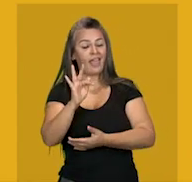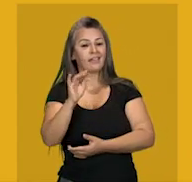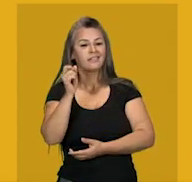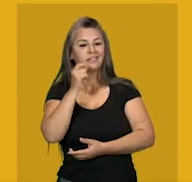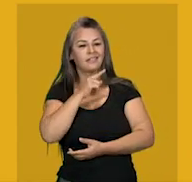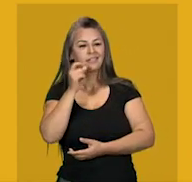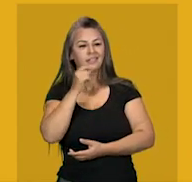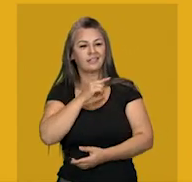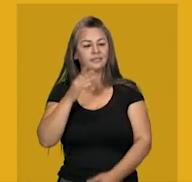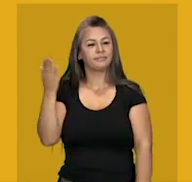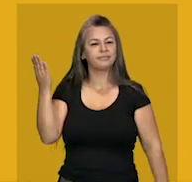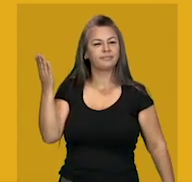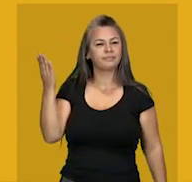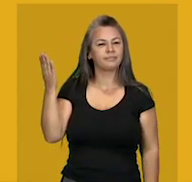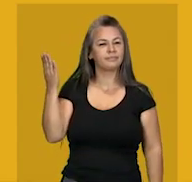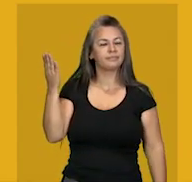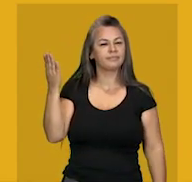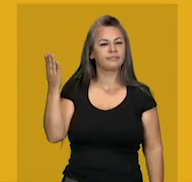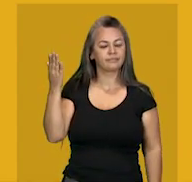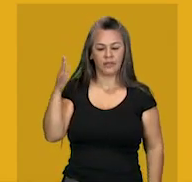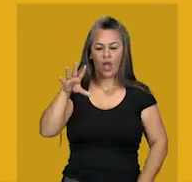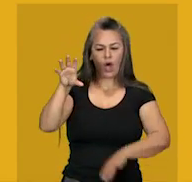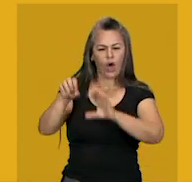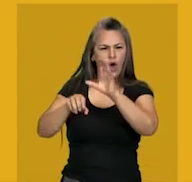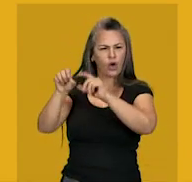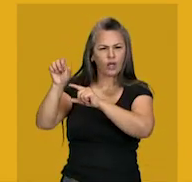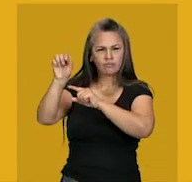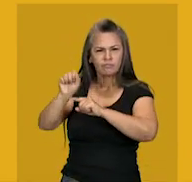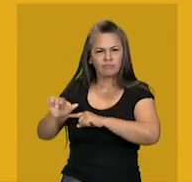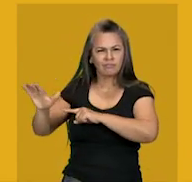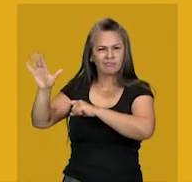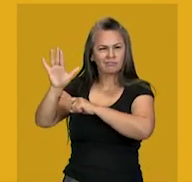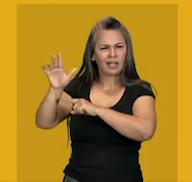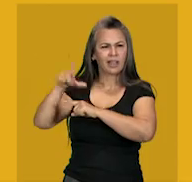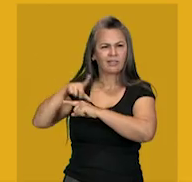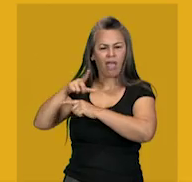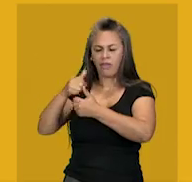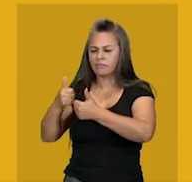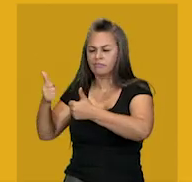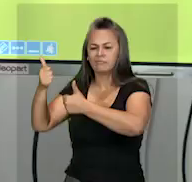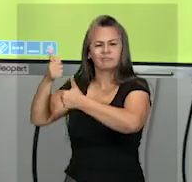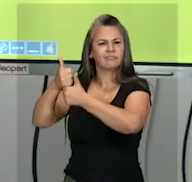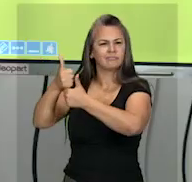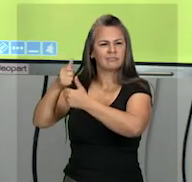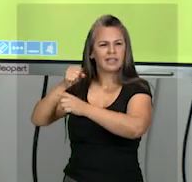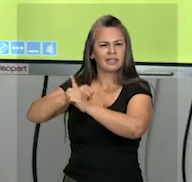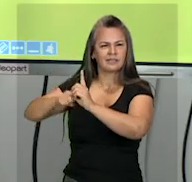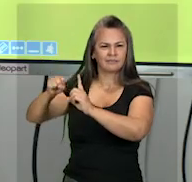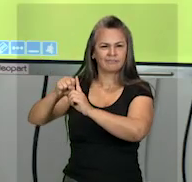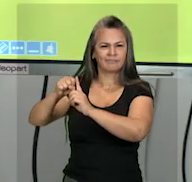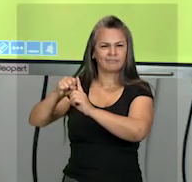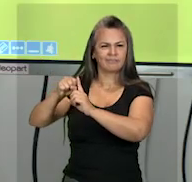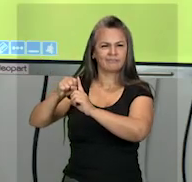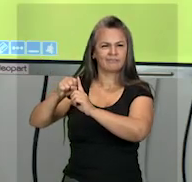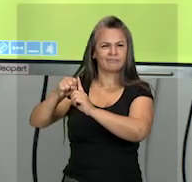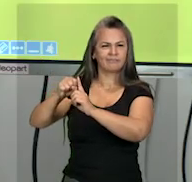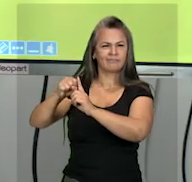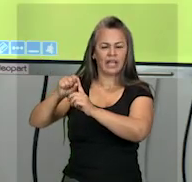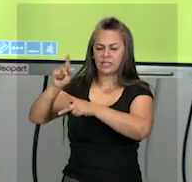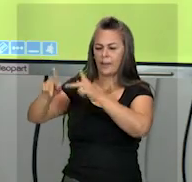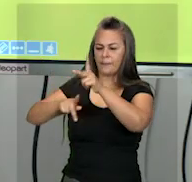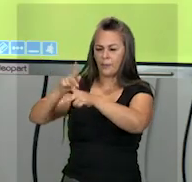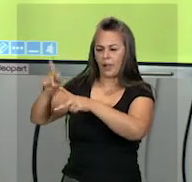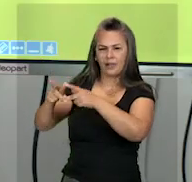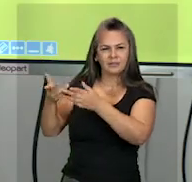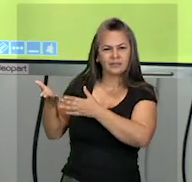colonização da Oceania promoveu o domínio da civilização estadunidense sobre os povos locais. Essa aqui ela deixa um pouco de ambiguidade, porque